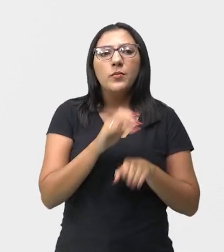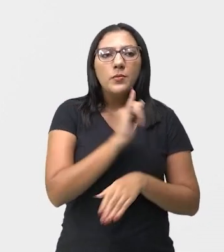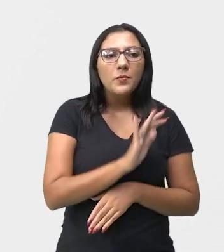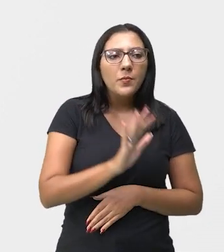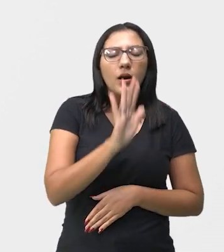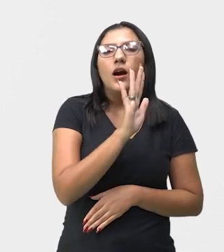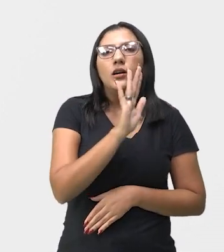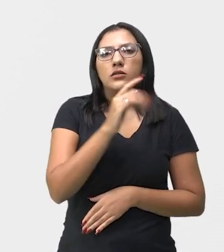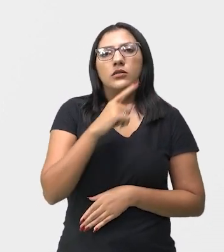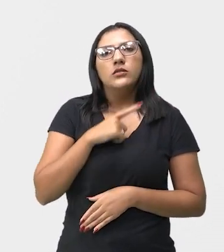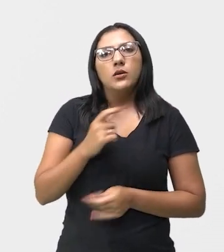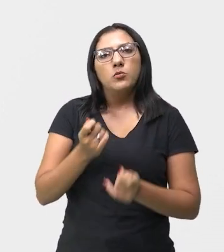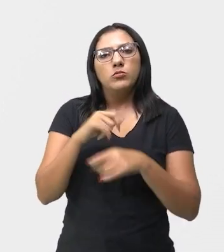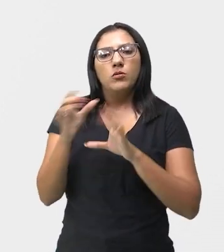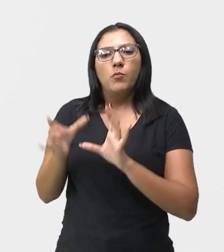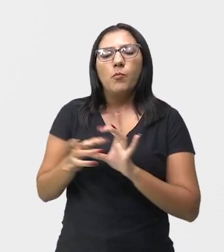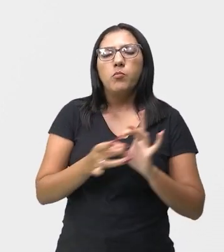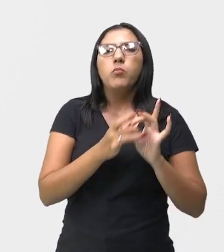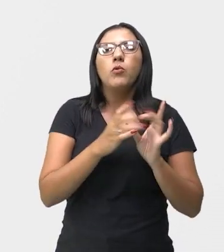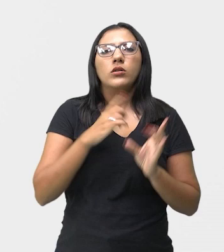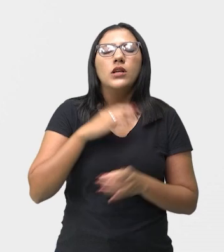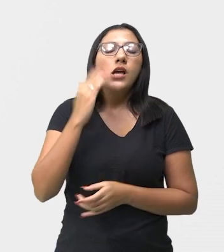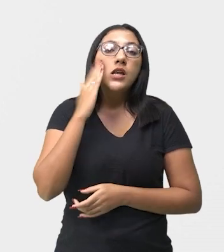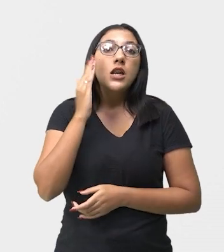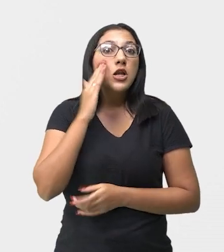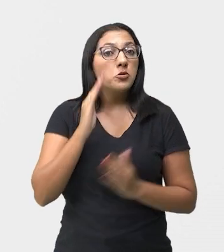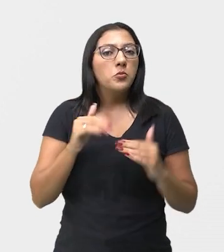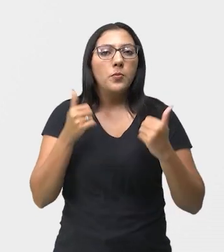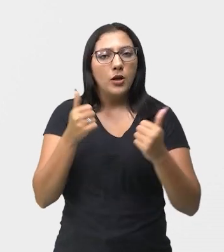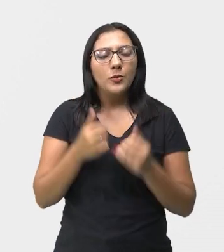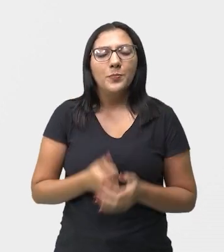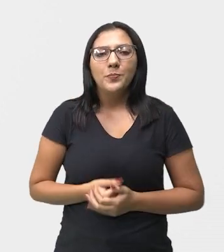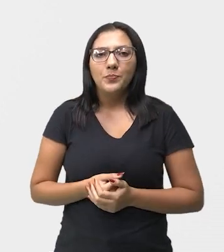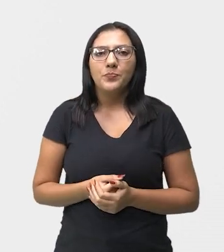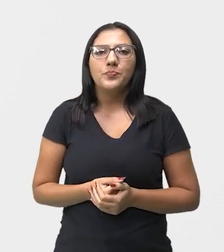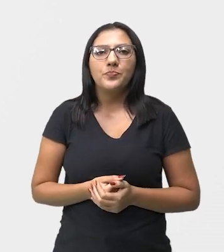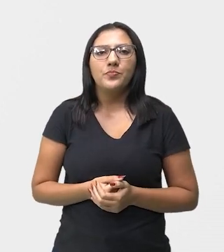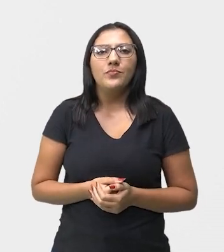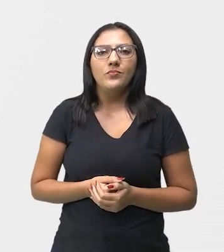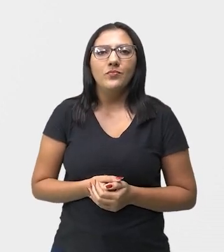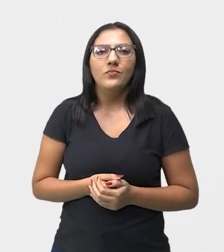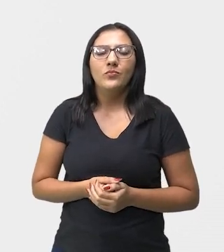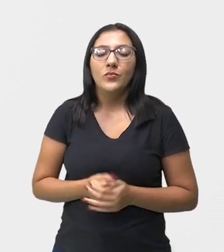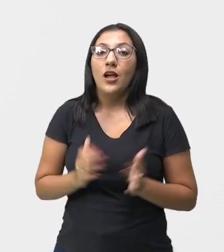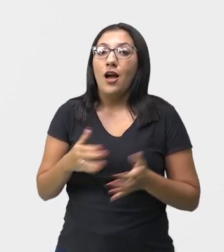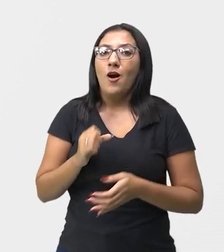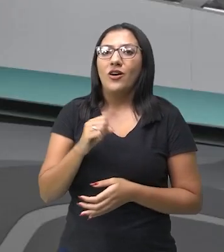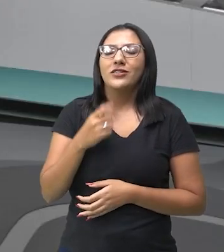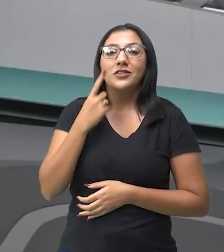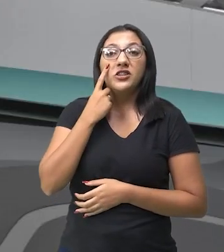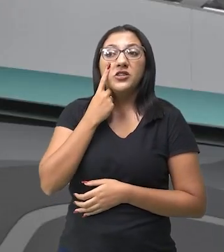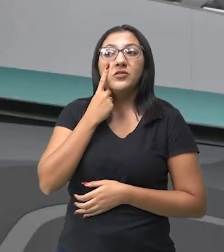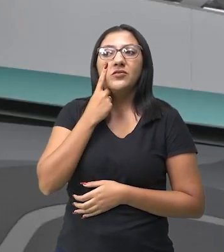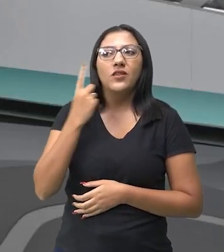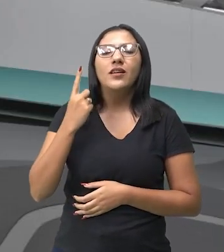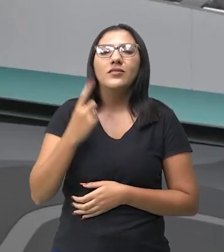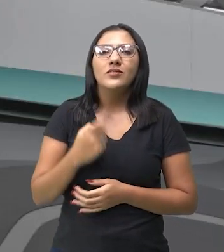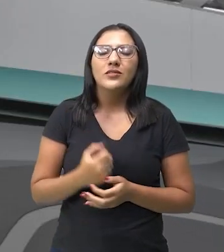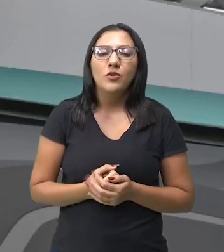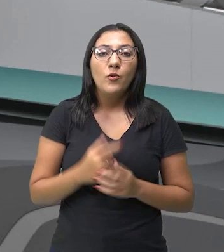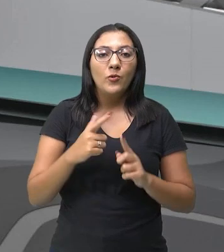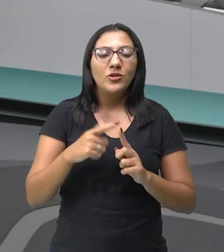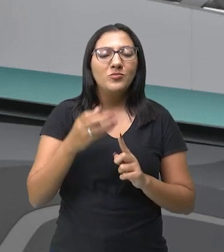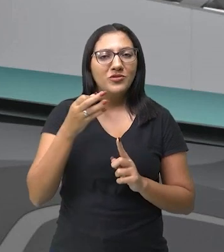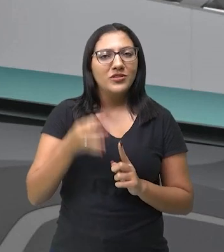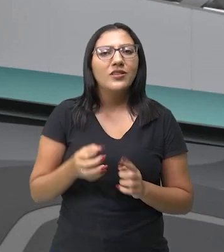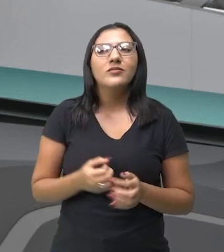eles possam ser compreensíveis. Correto, pessoal? E aí, agora sim, a gente vai avançar para o infográfico.